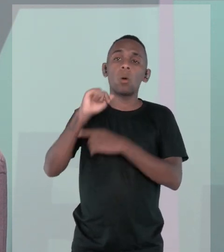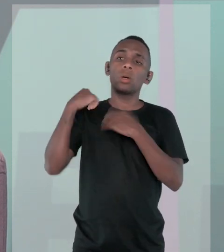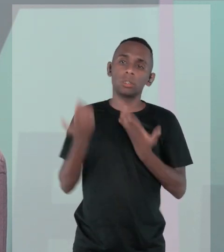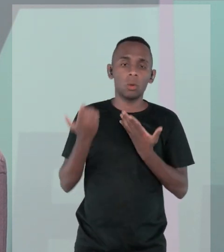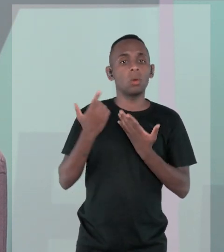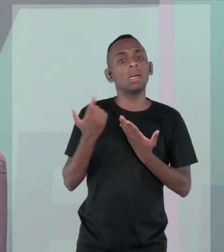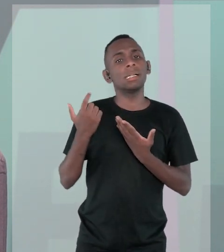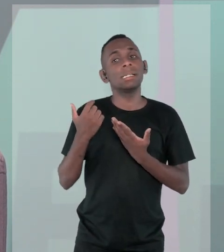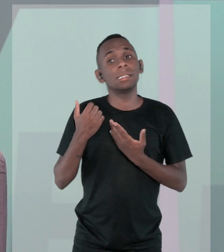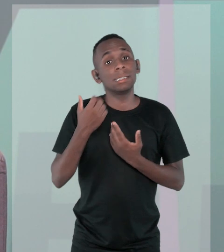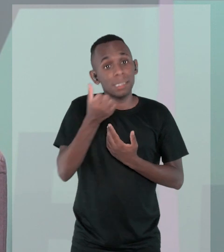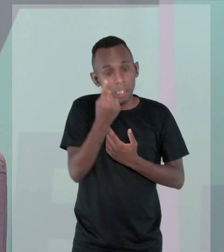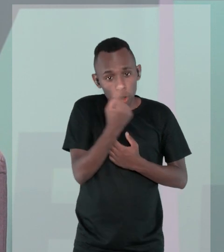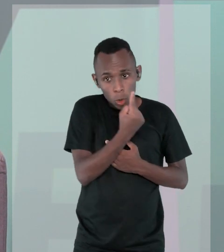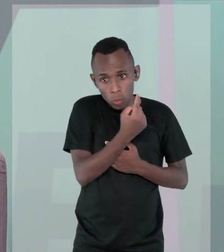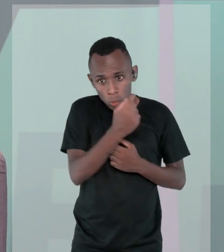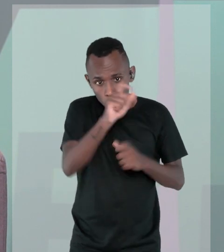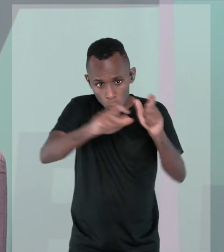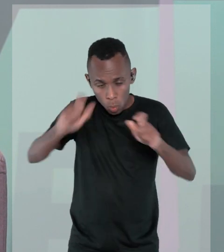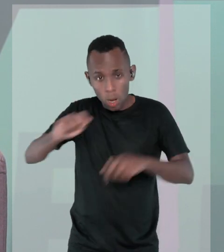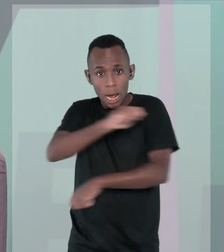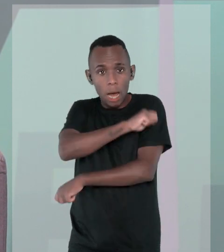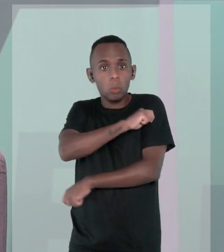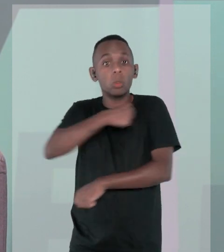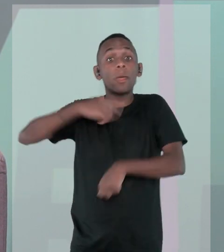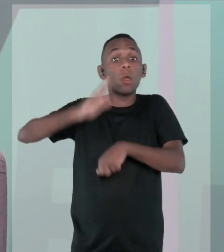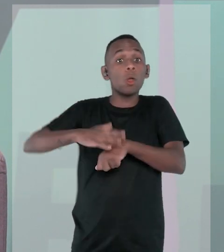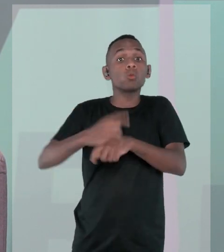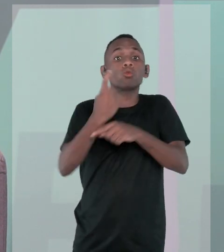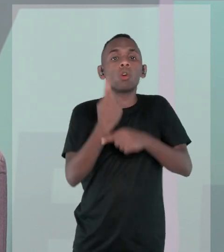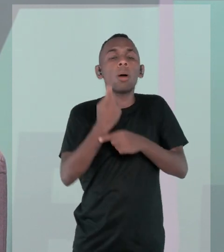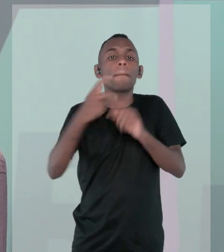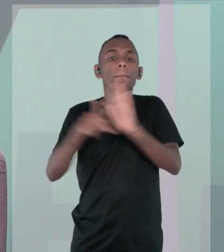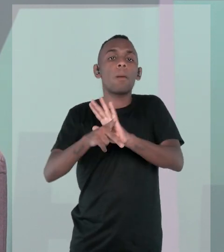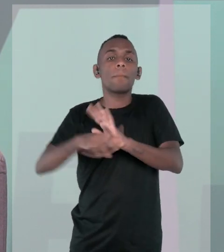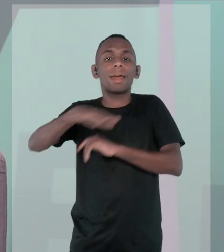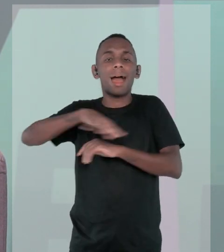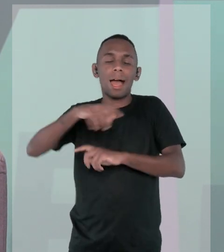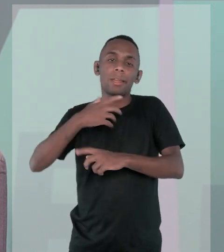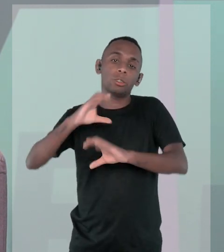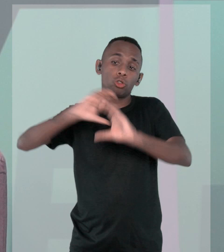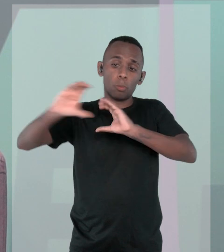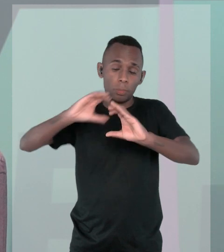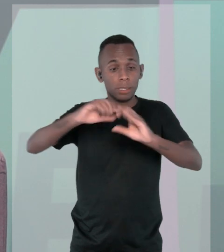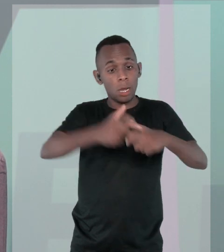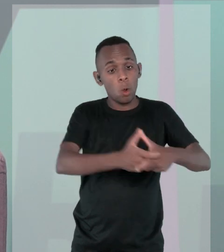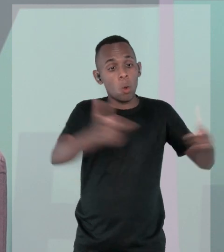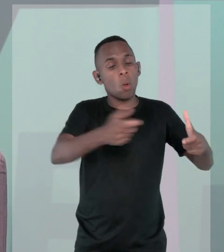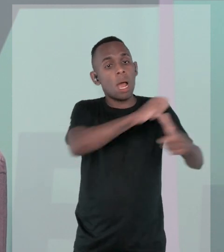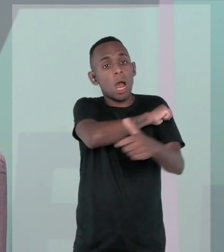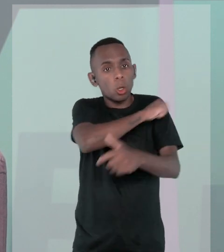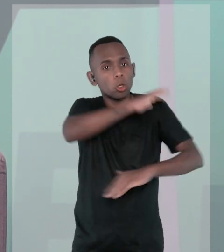é que em 61 alunos eu era o único de comunicação. Então, uma turma prioritariamente